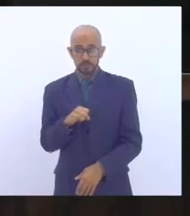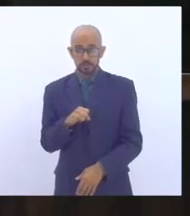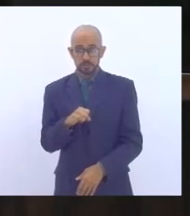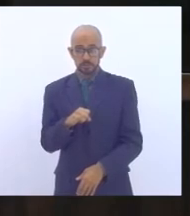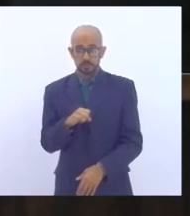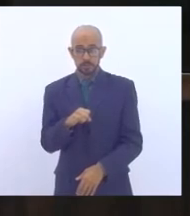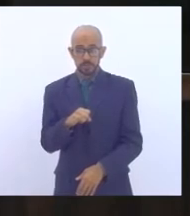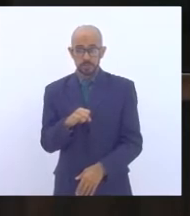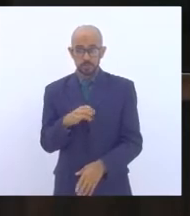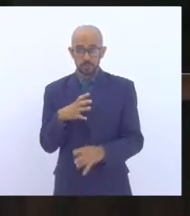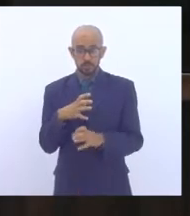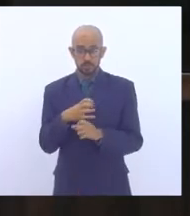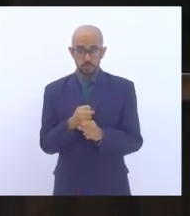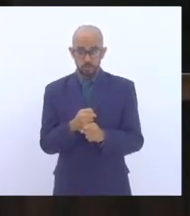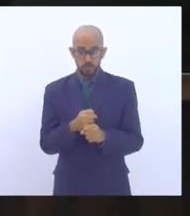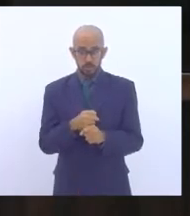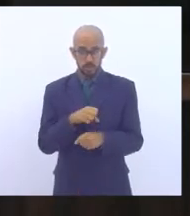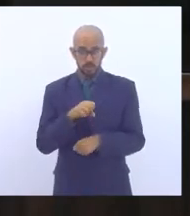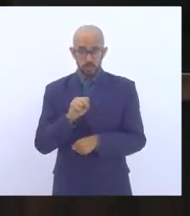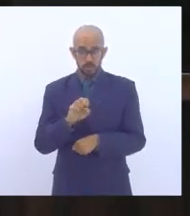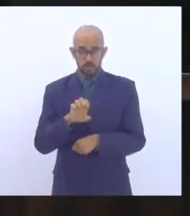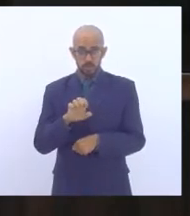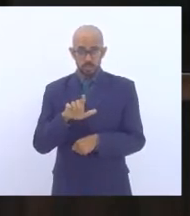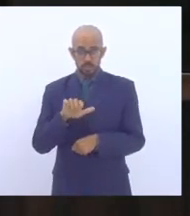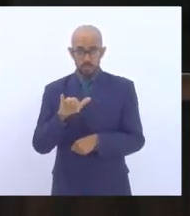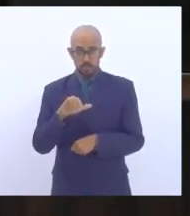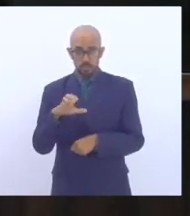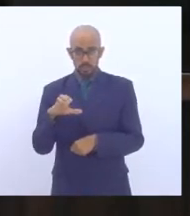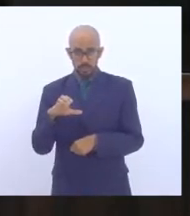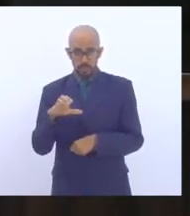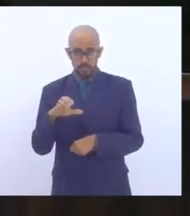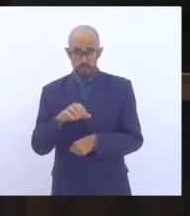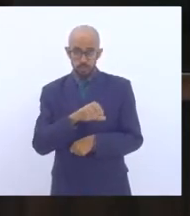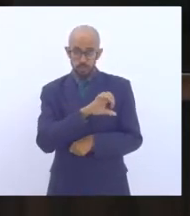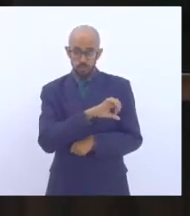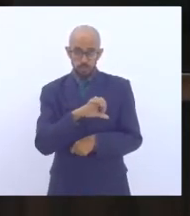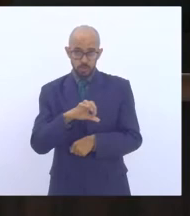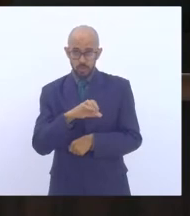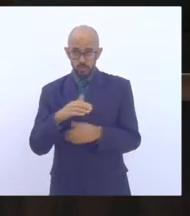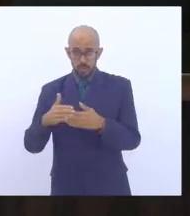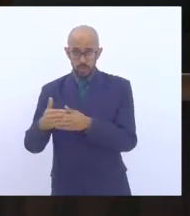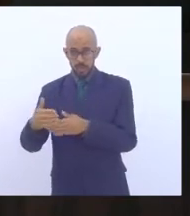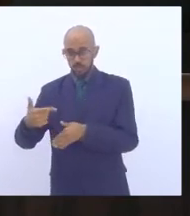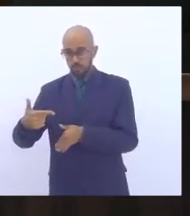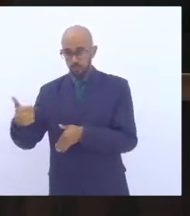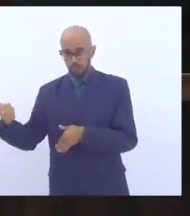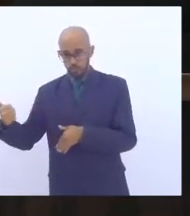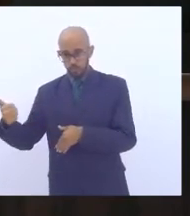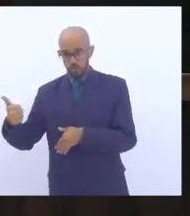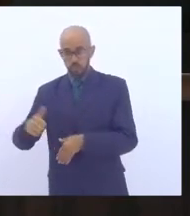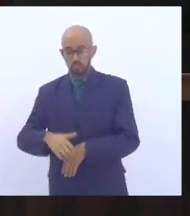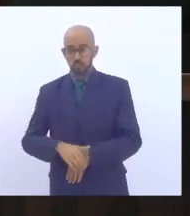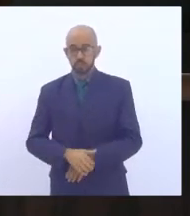e a SELIC corrigida de 99 dezembro de 21